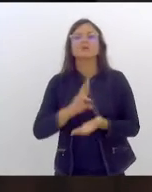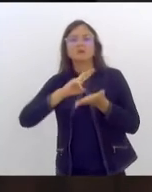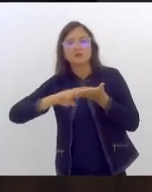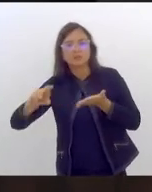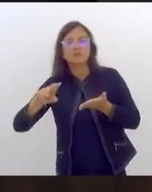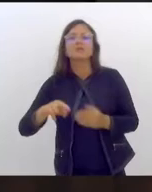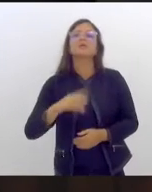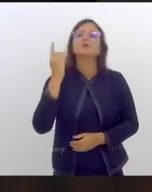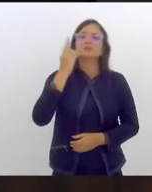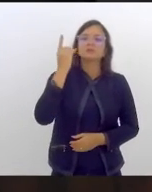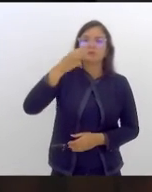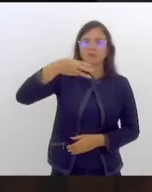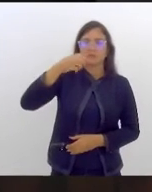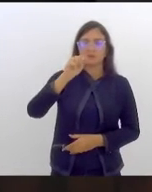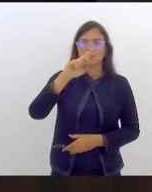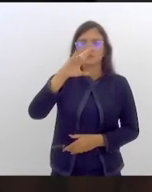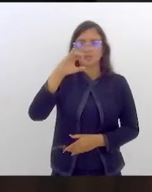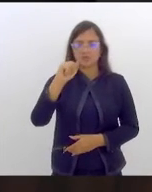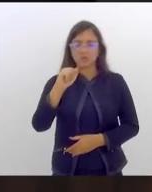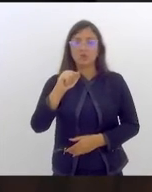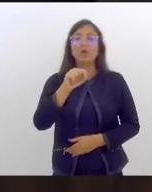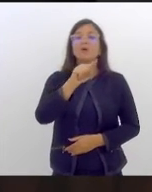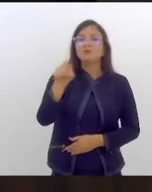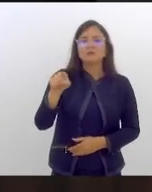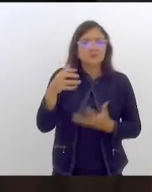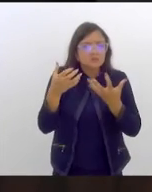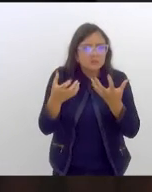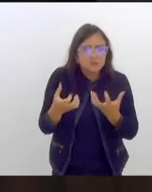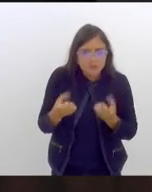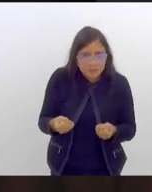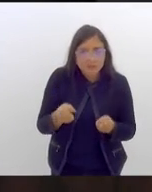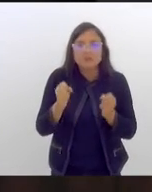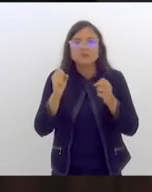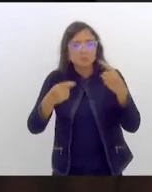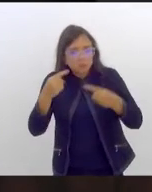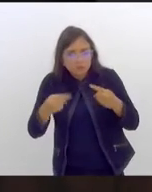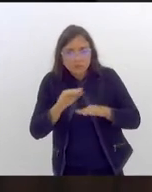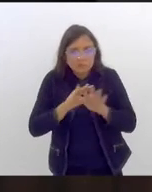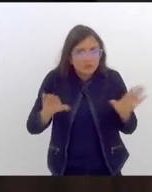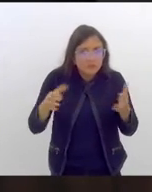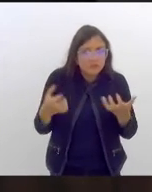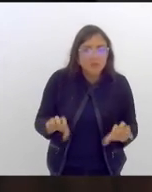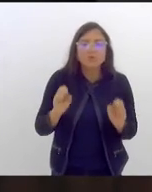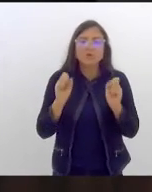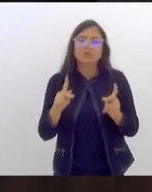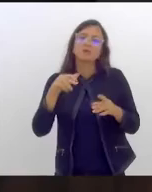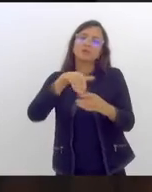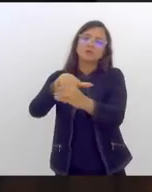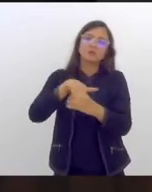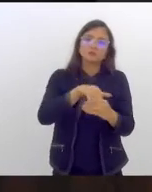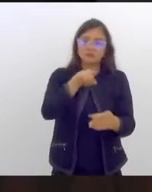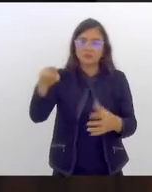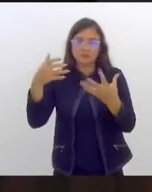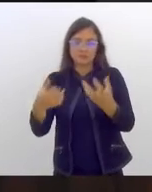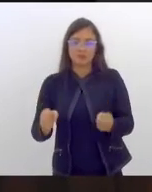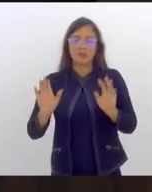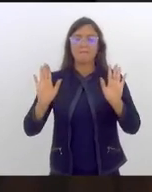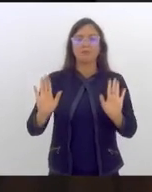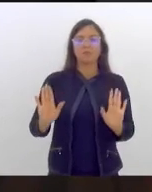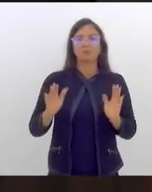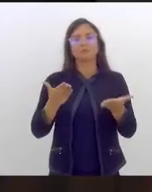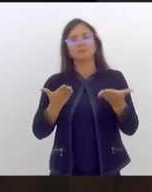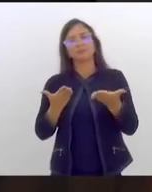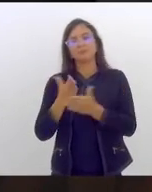Márcio canela em discussão não havendo que aquele discutir encerrada discussão em votação pessoas que a prova permaneça Como